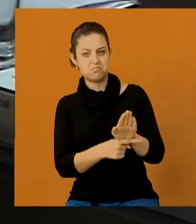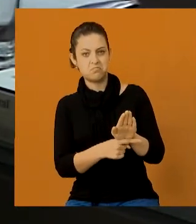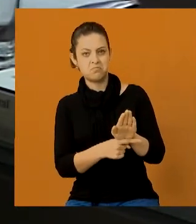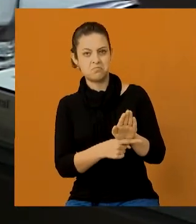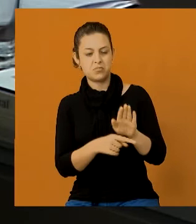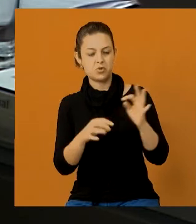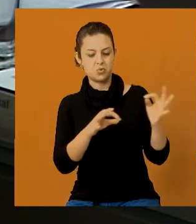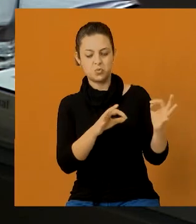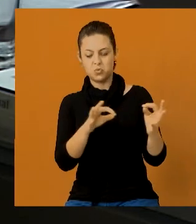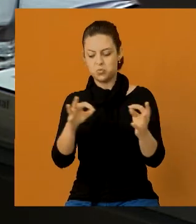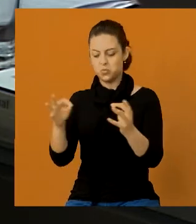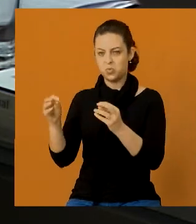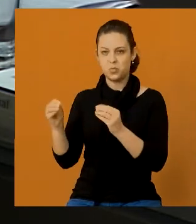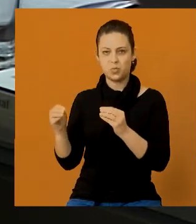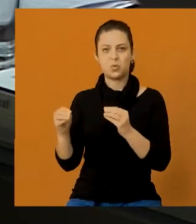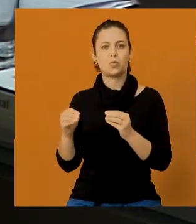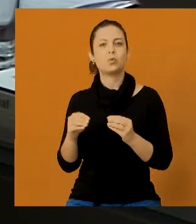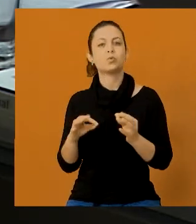todos